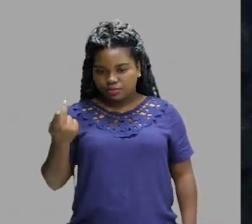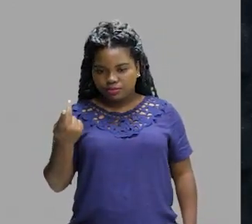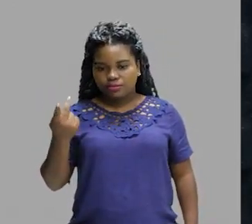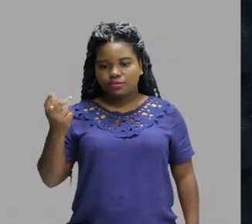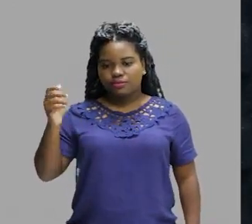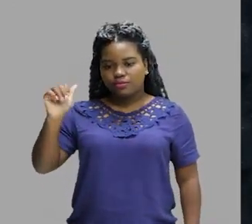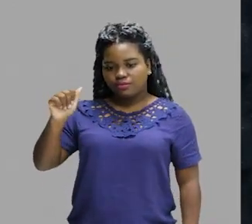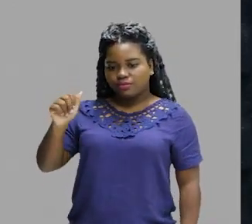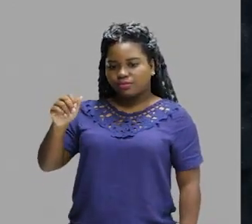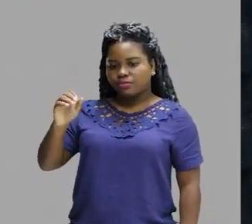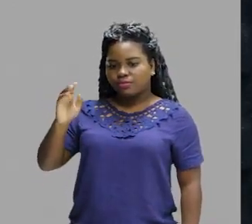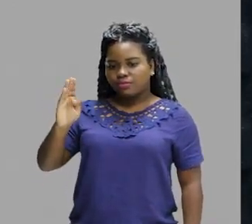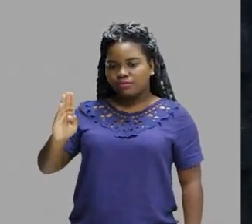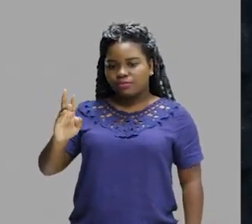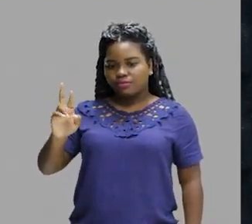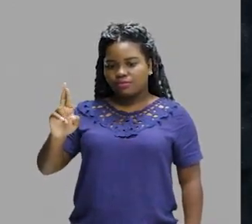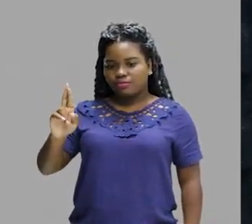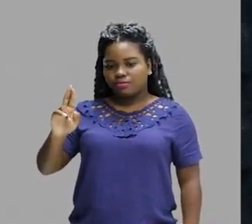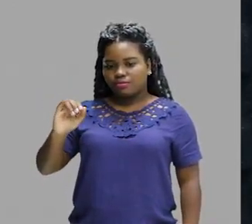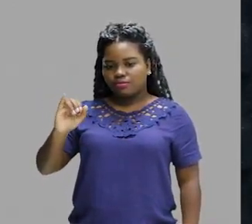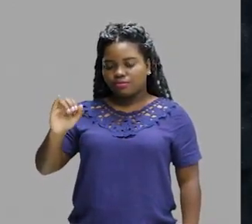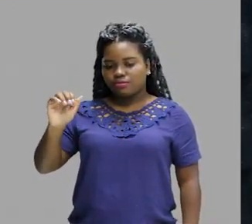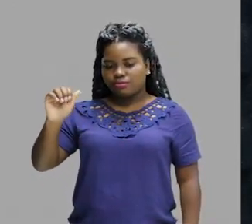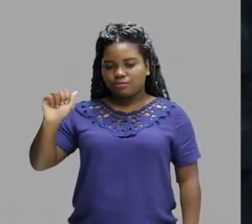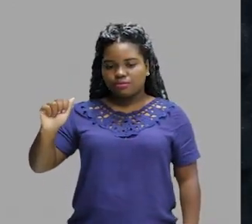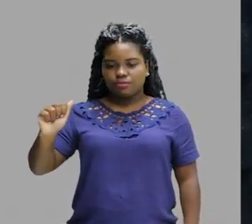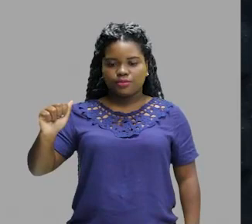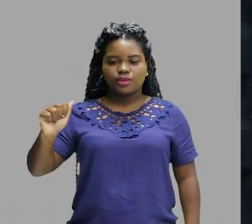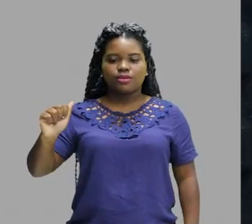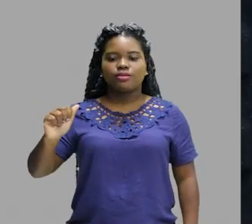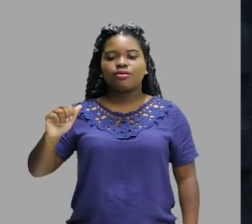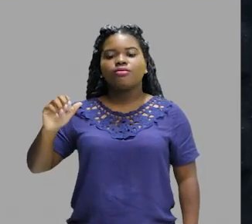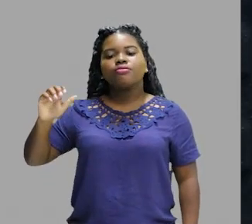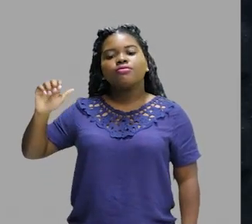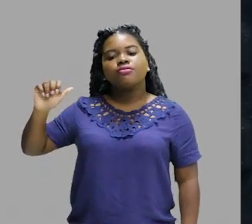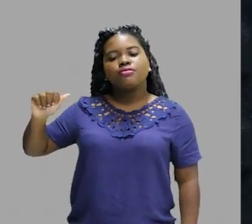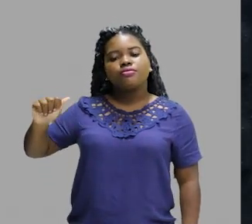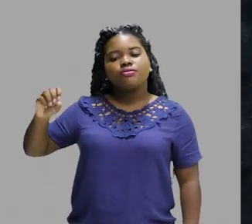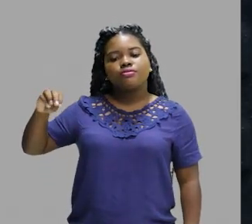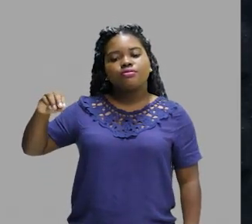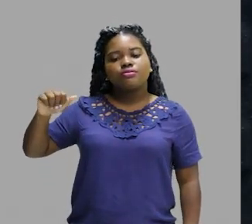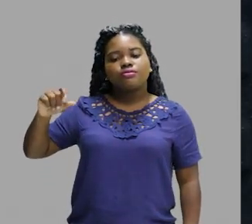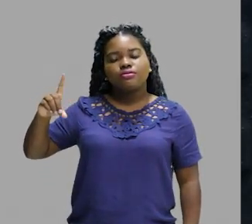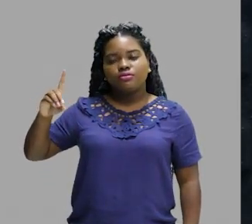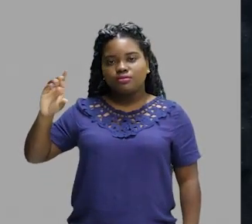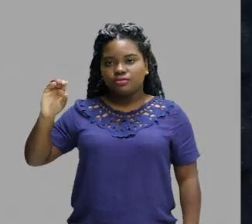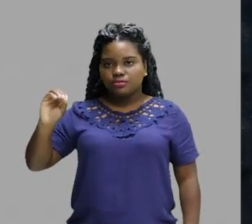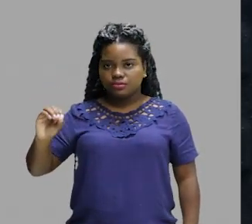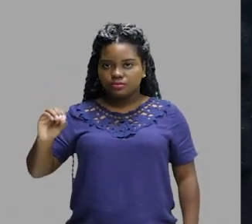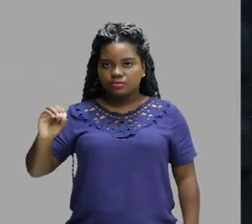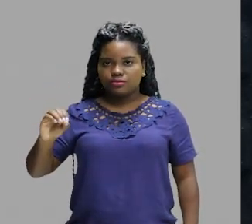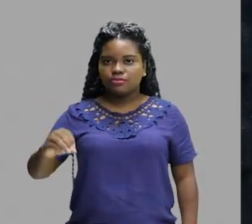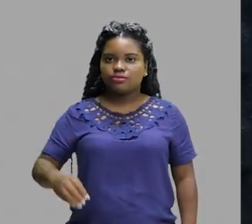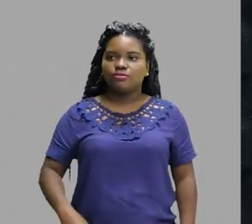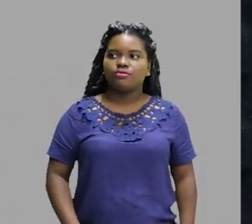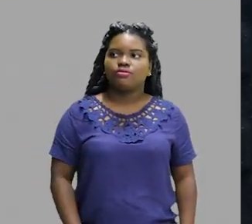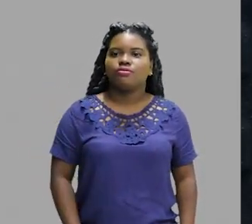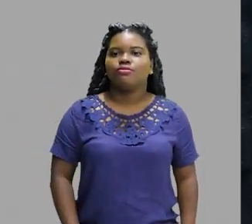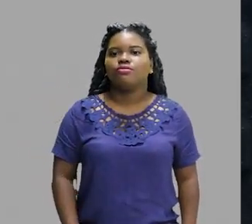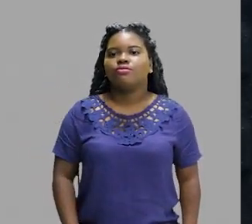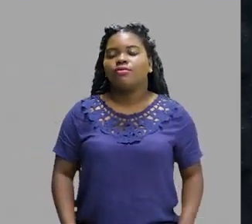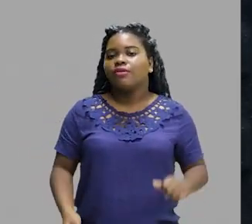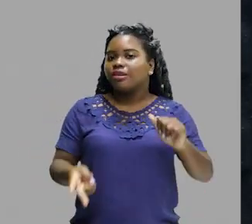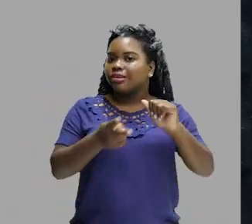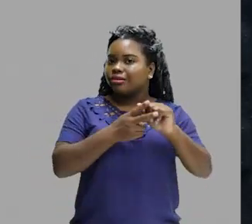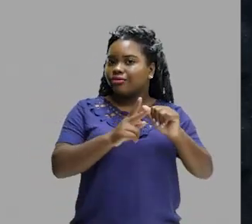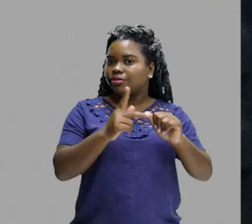verbo auxiliar haber. Então, o meu verbo amar vai para o particípio, fica amado, e o verbo